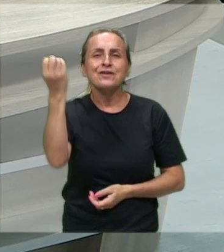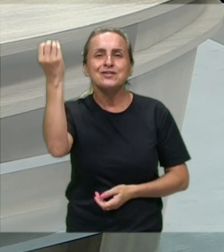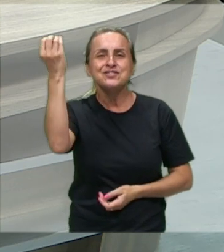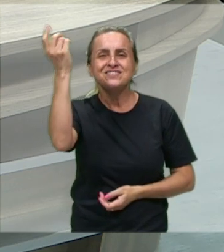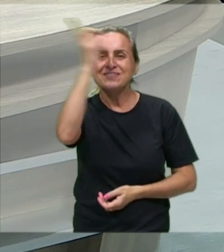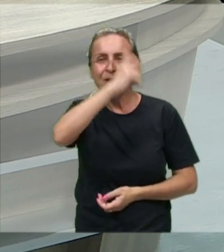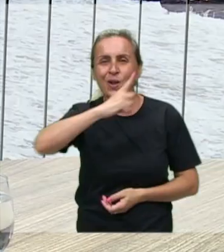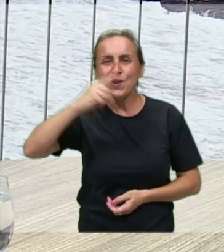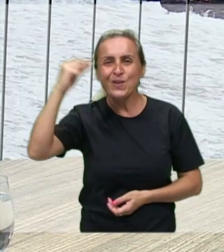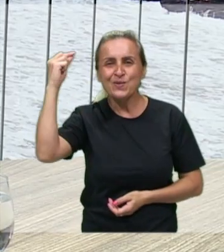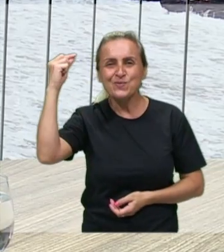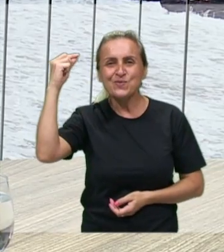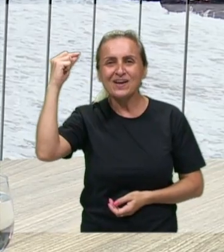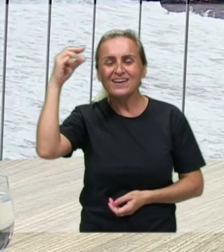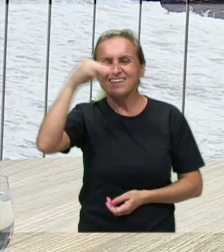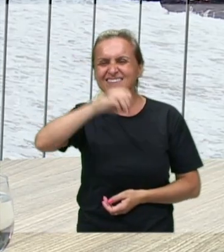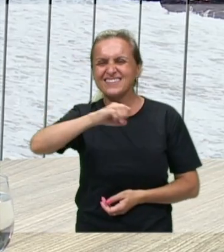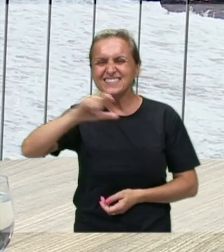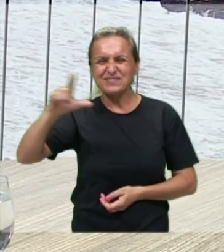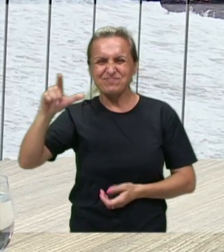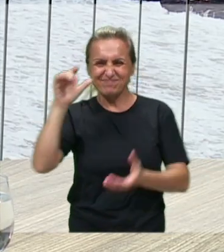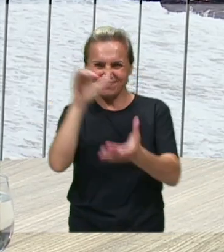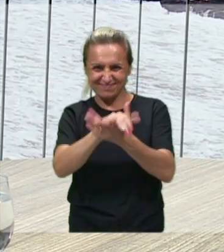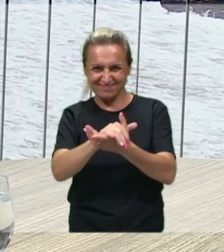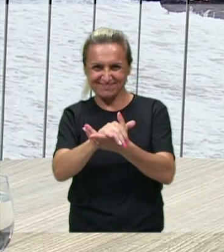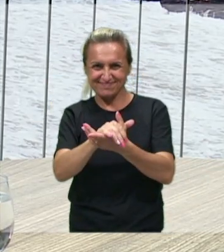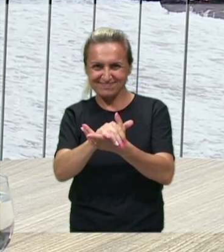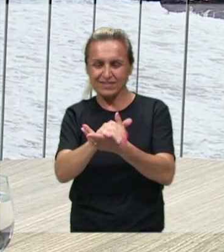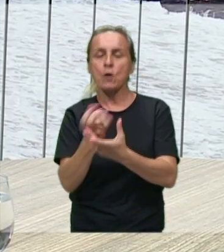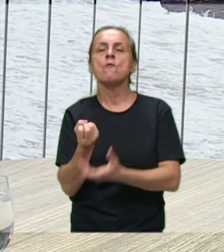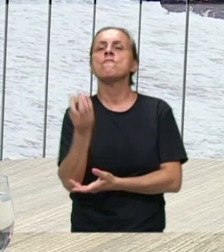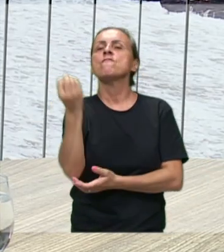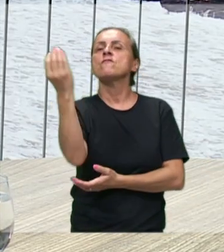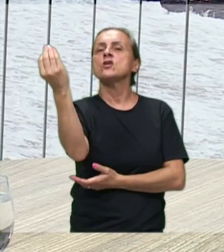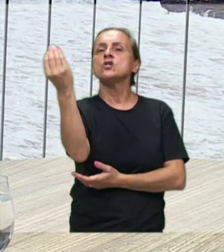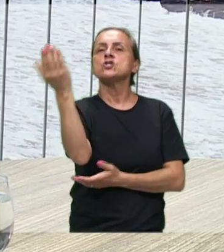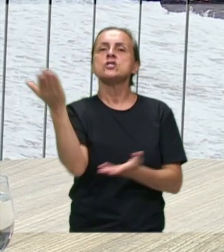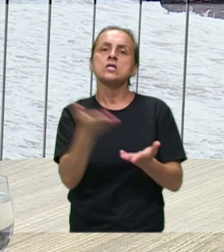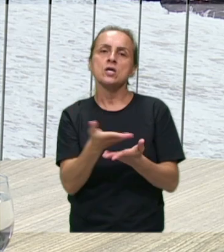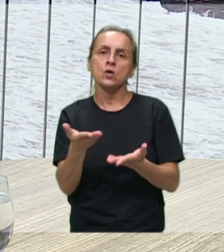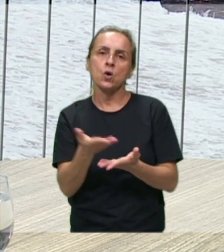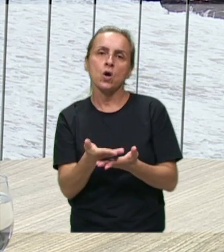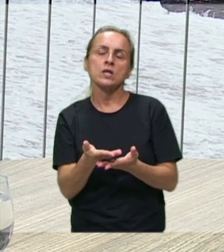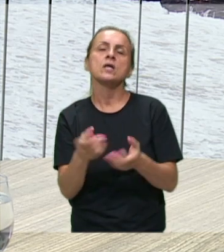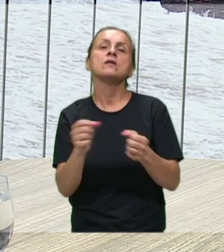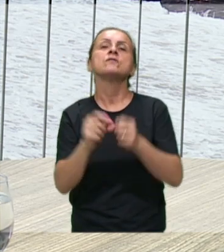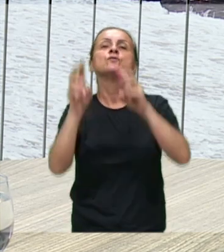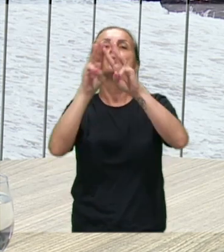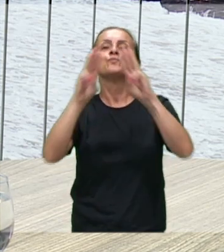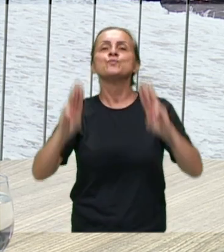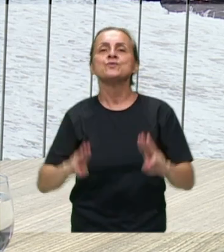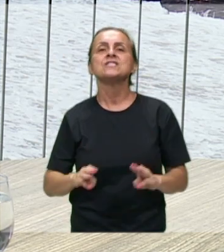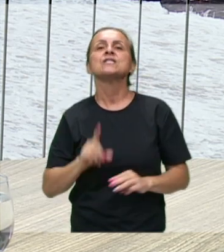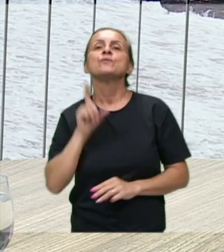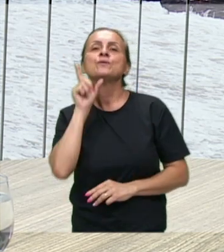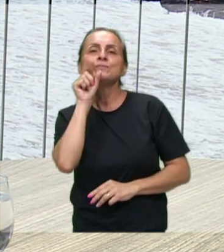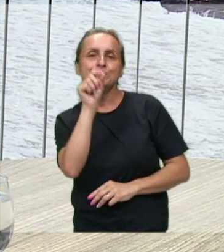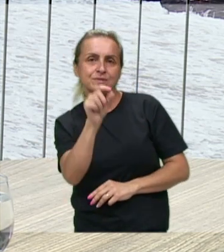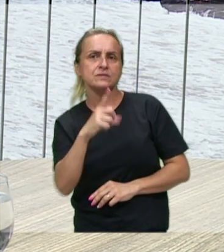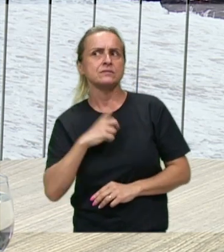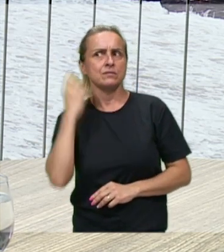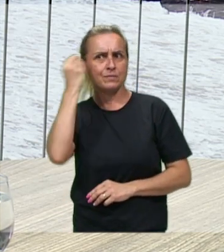abril agora, e ele fez acho que o Museu Oceanográfico de Pissarras ali. Então ele tem uma